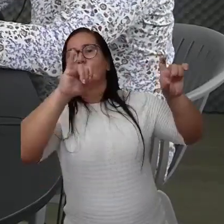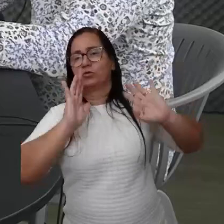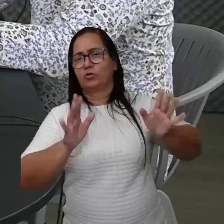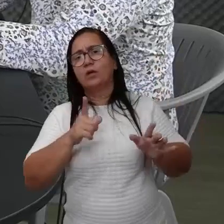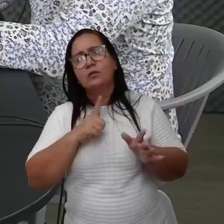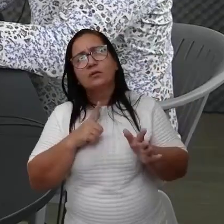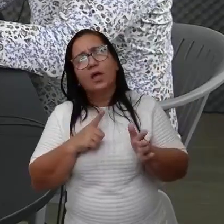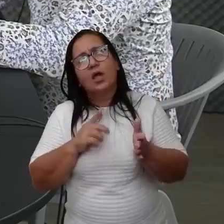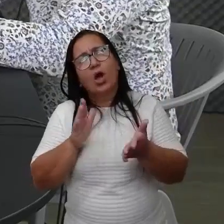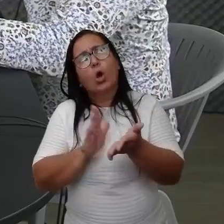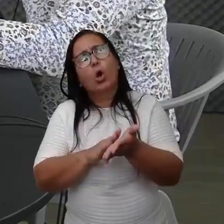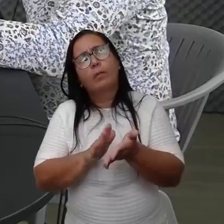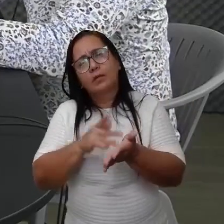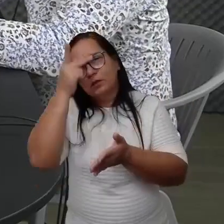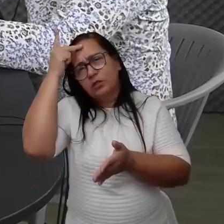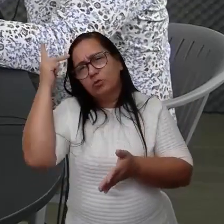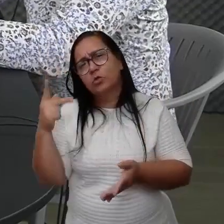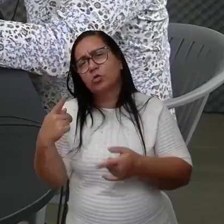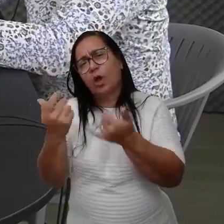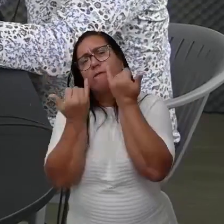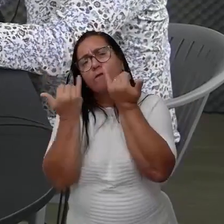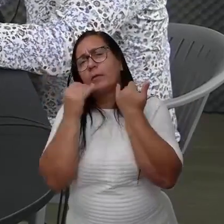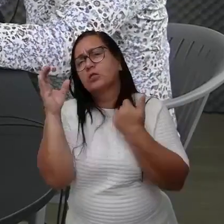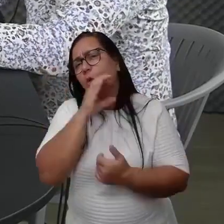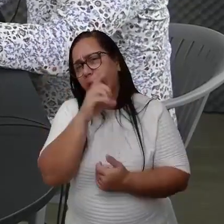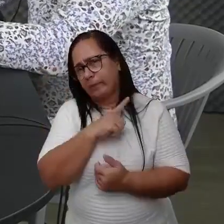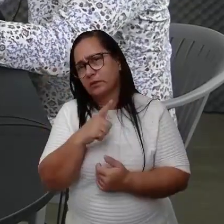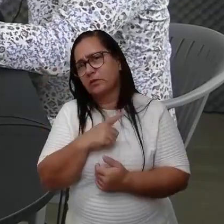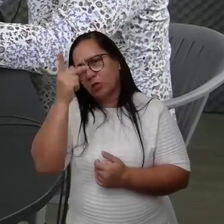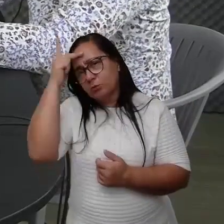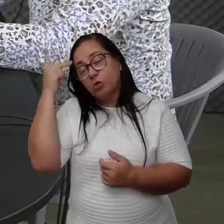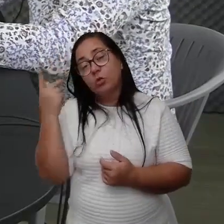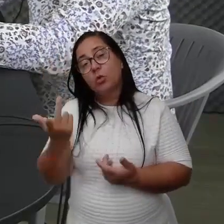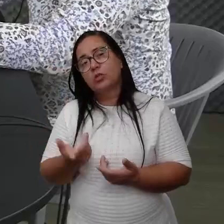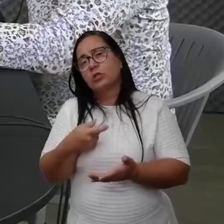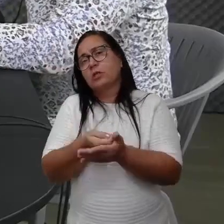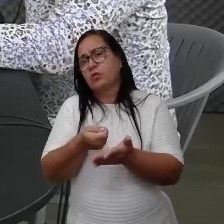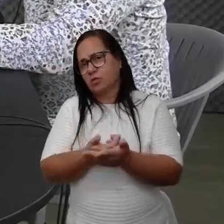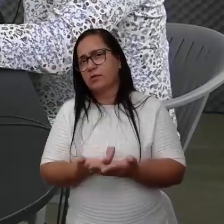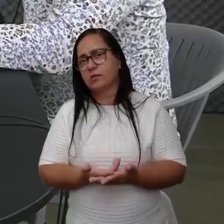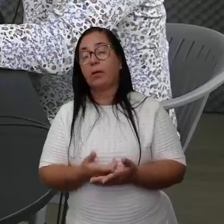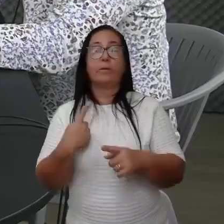cobrança também do público por essa informação rápida, essa informação imediata. O digital também é uma exigência. Garante a audiência, né? Quem dá